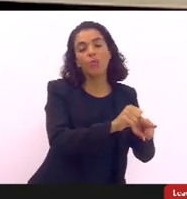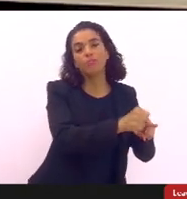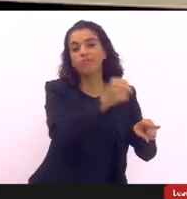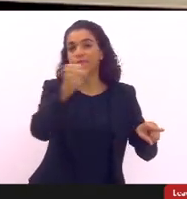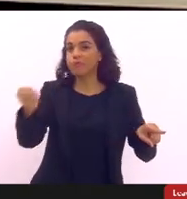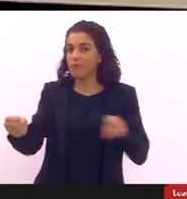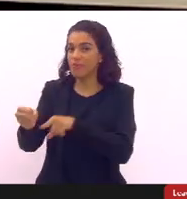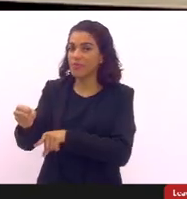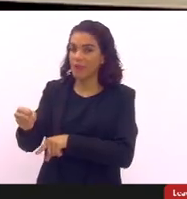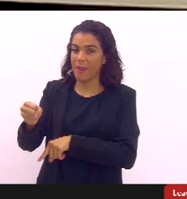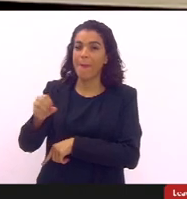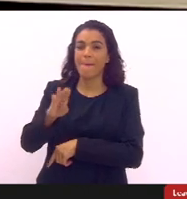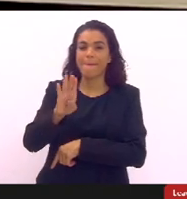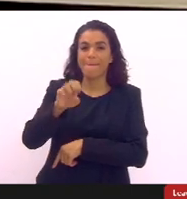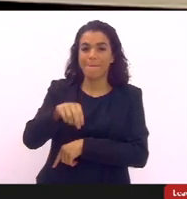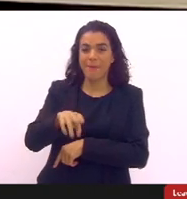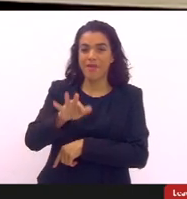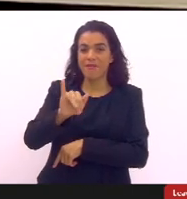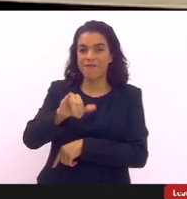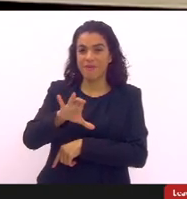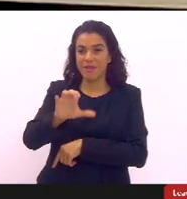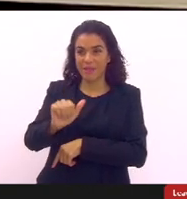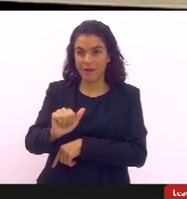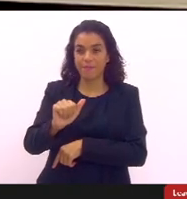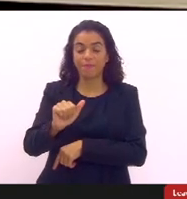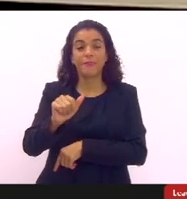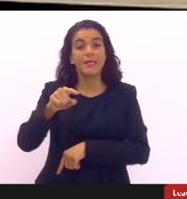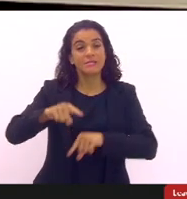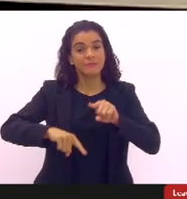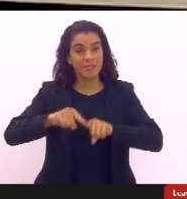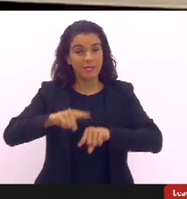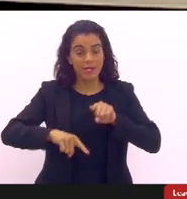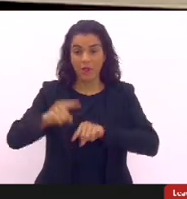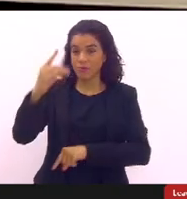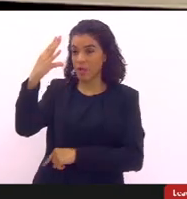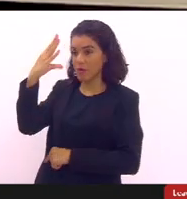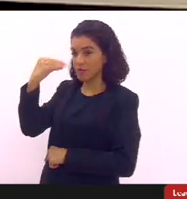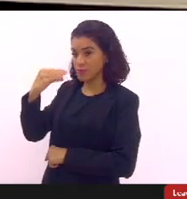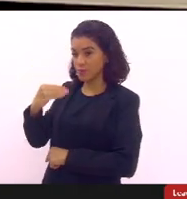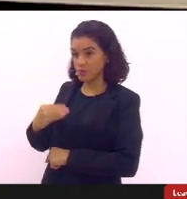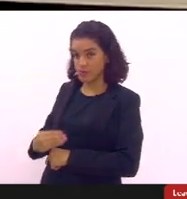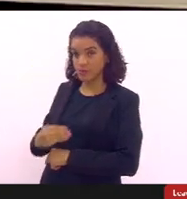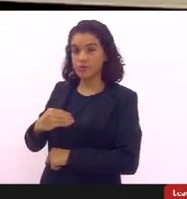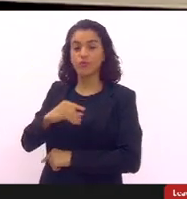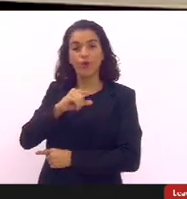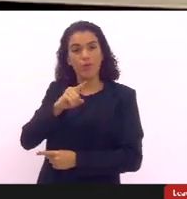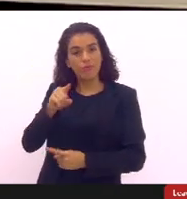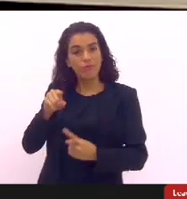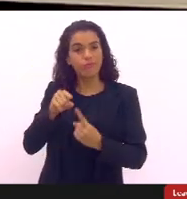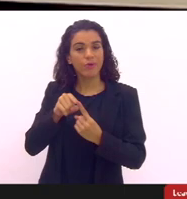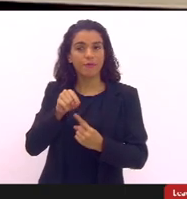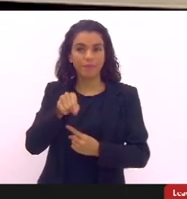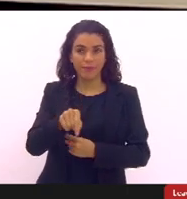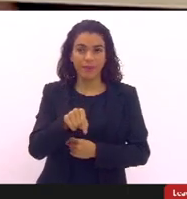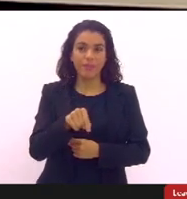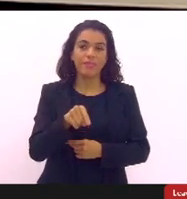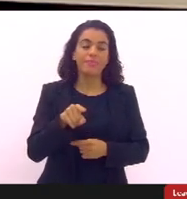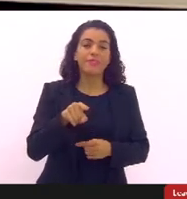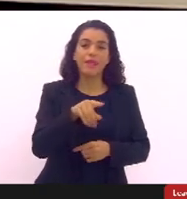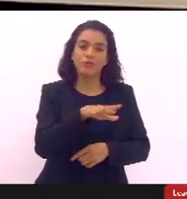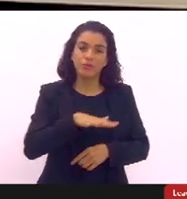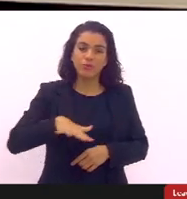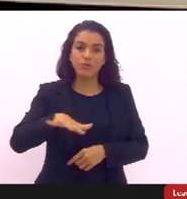Marques. Pois bem, esse equipamento de raio-x, que foi adquirido para esse propósito, ficou encaixado dentro de uma